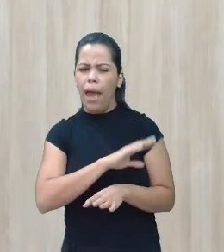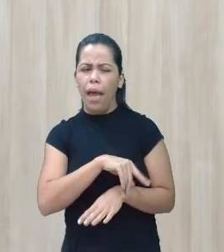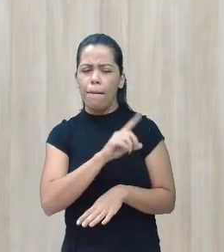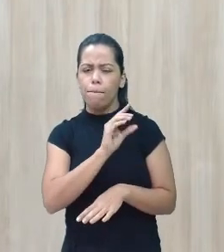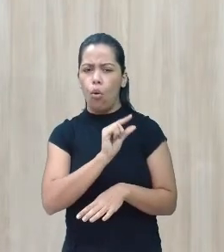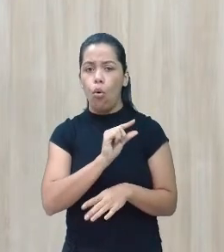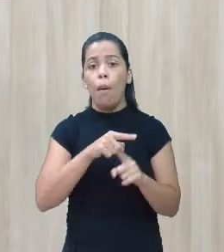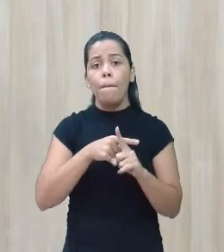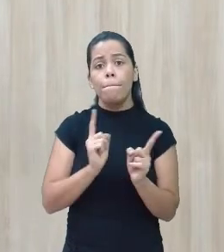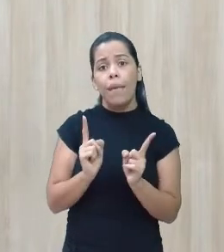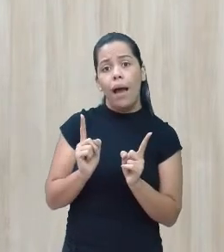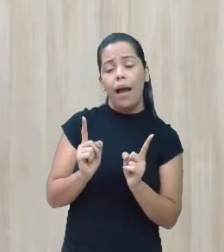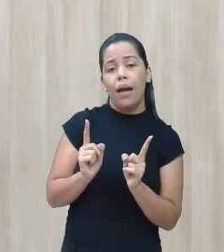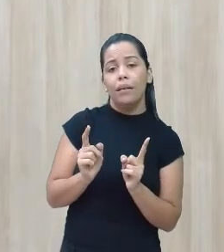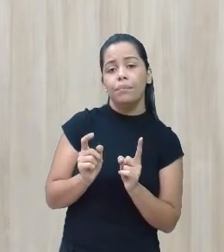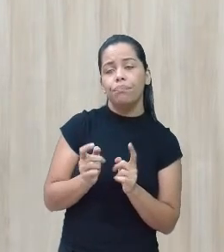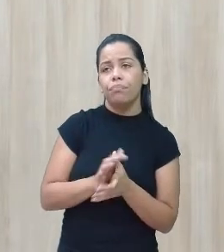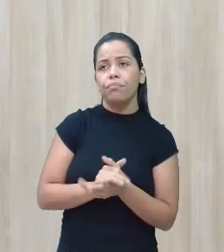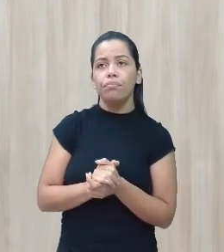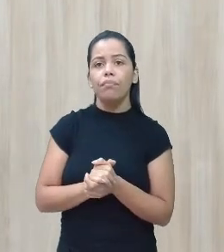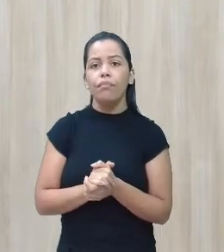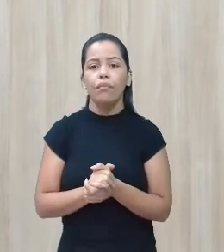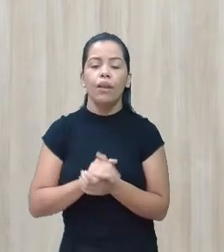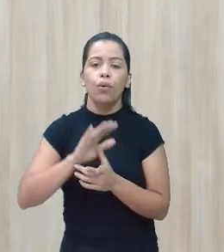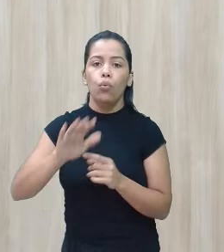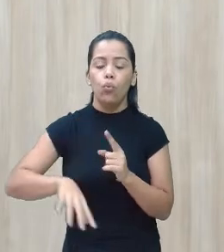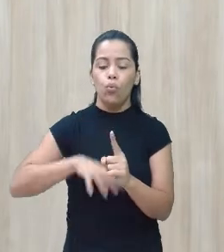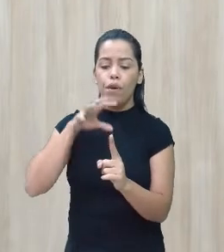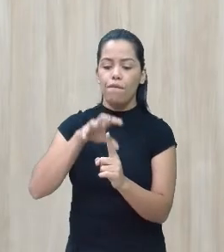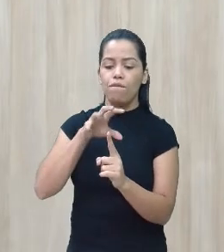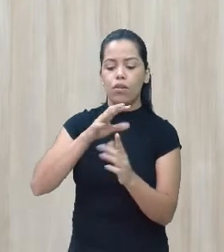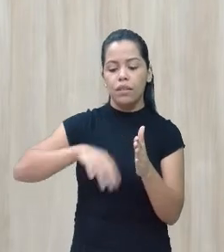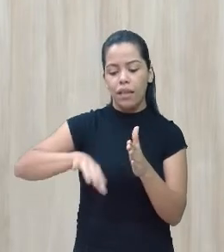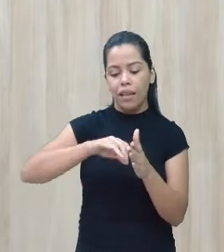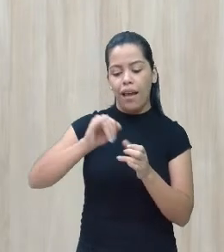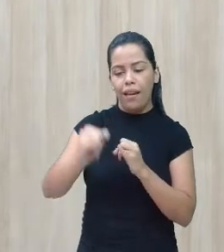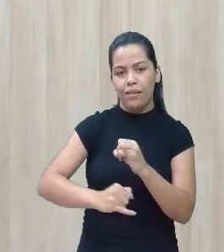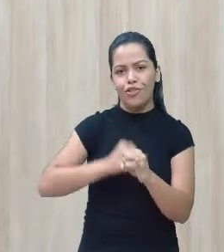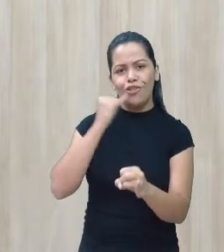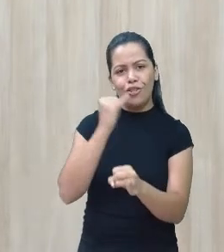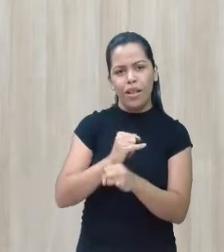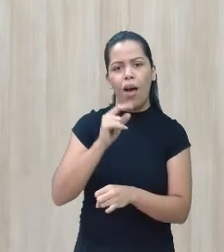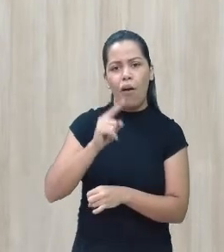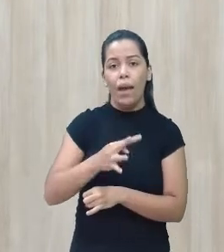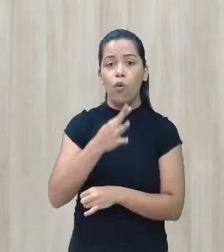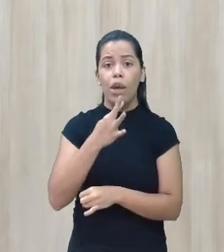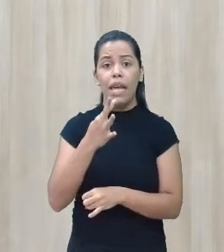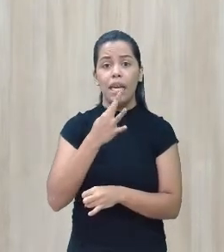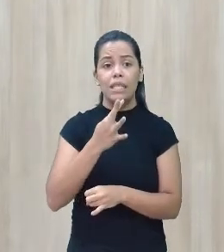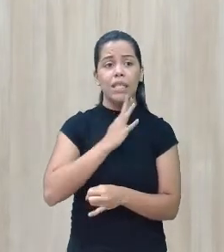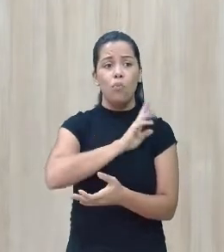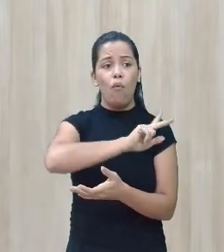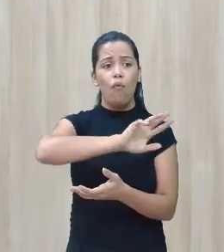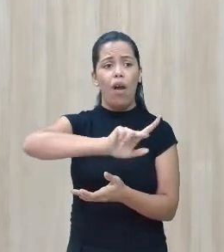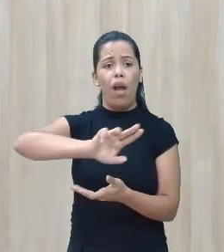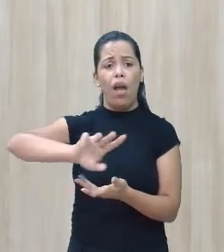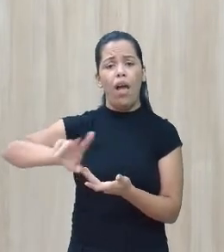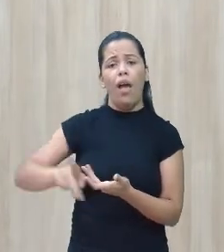é uma cantora, não necessariamente ela é uma atriz, né? Mas acaba ficando conhecida e relevante socialmente.